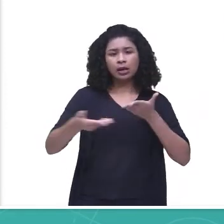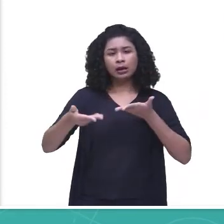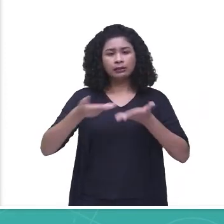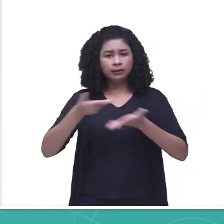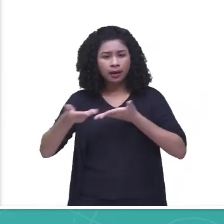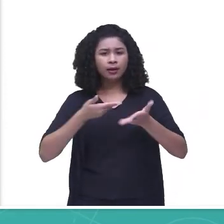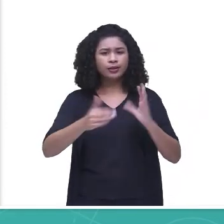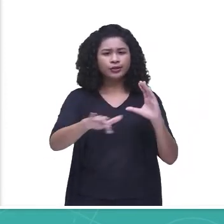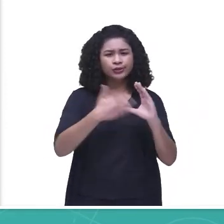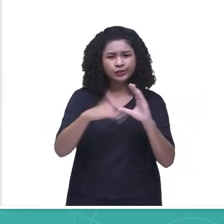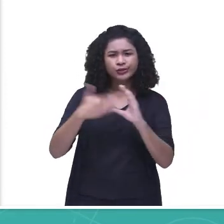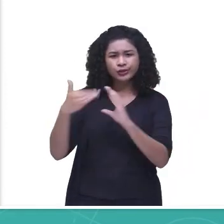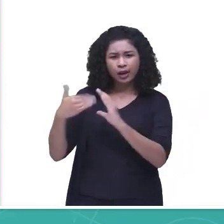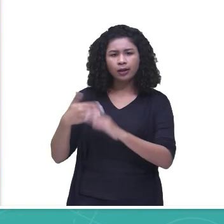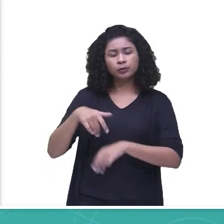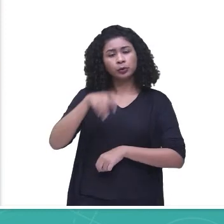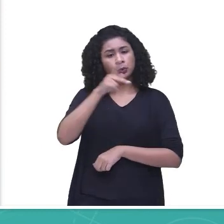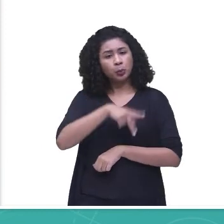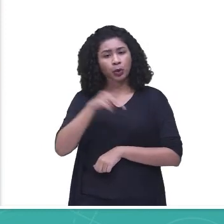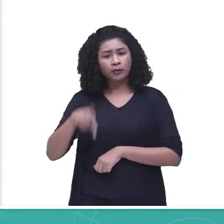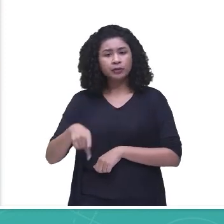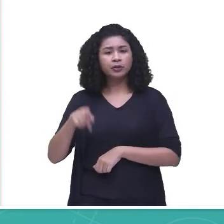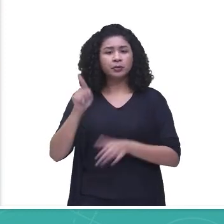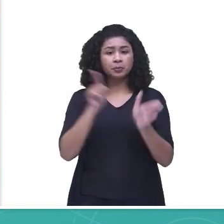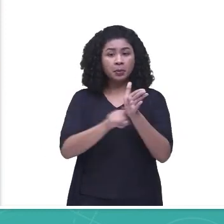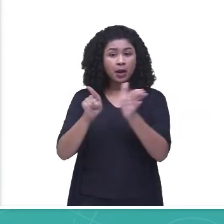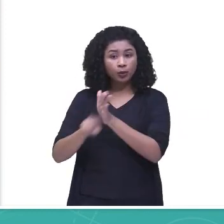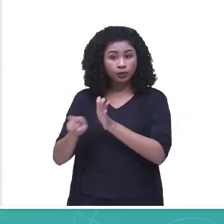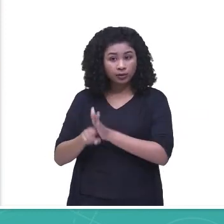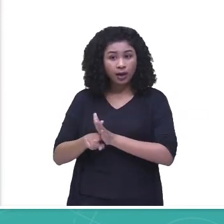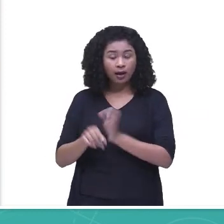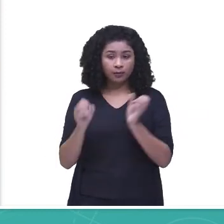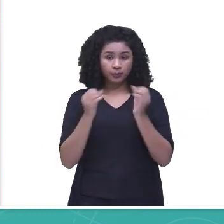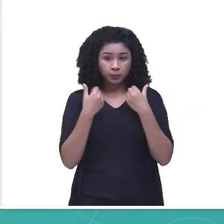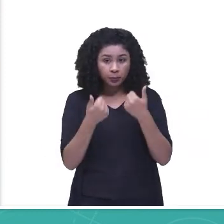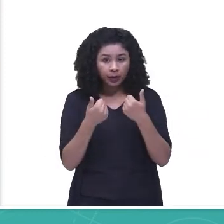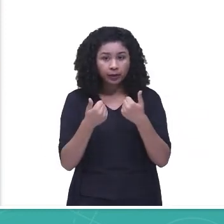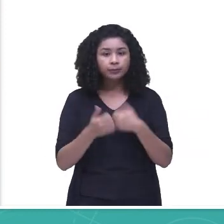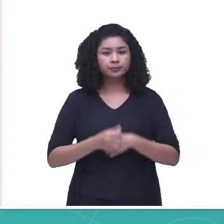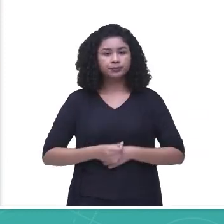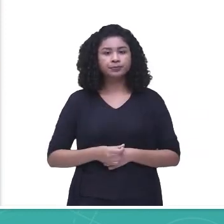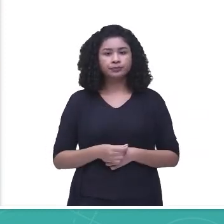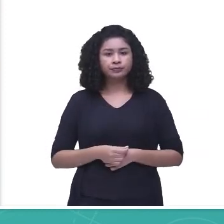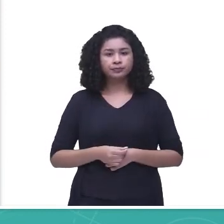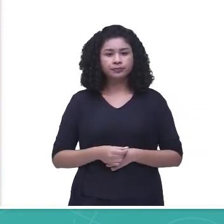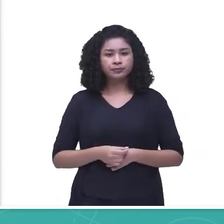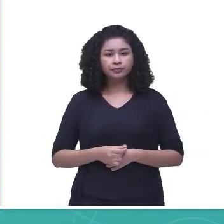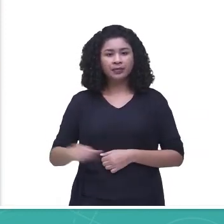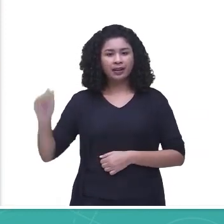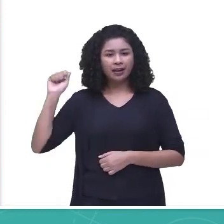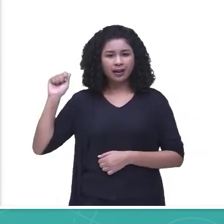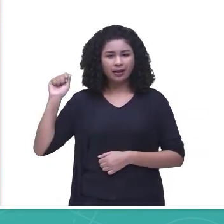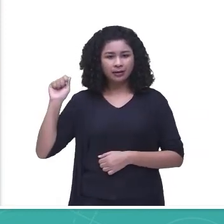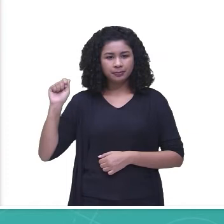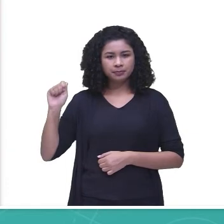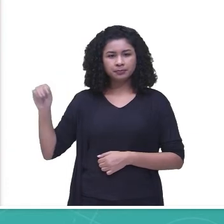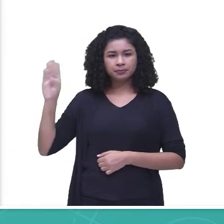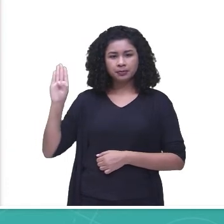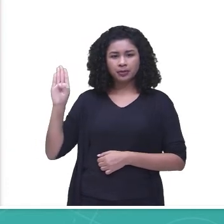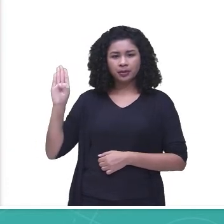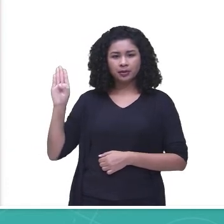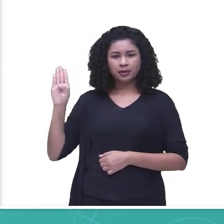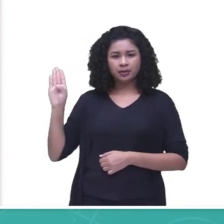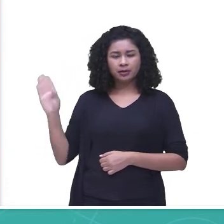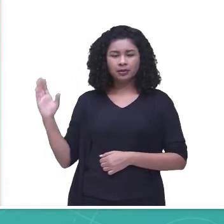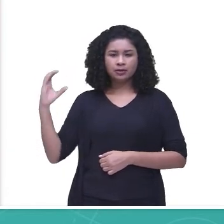o professor, né, fizer as seguintes perguntas. Olha só. Do you like pizza? Do you dance forró?